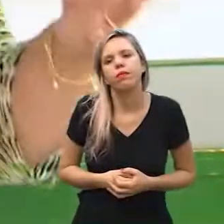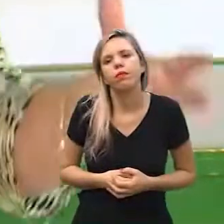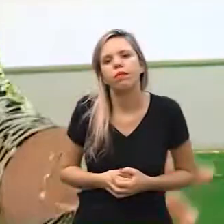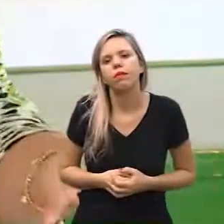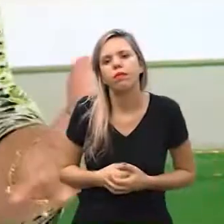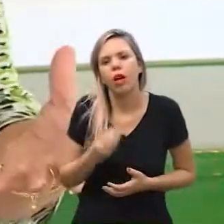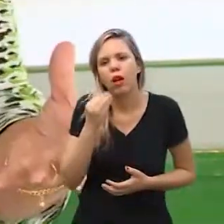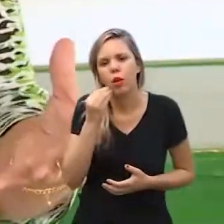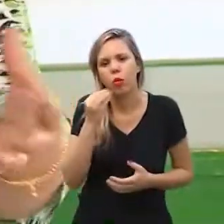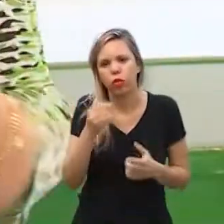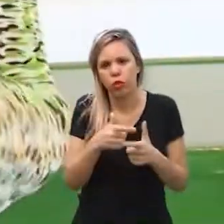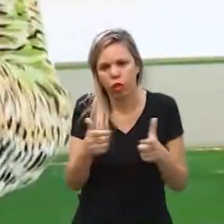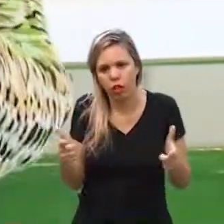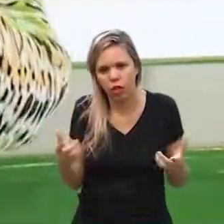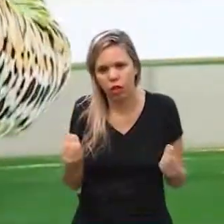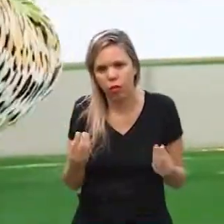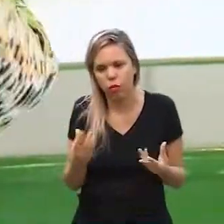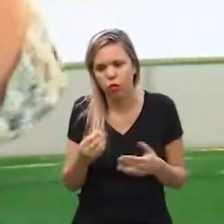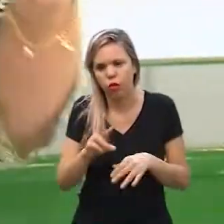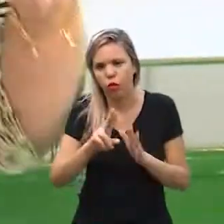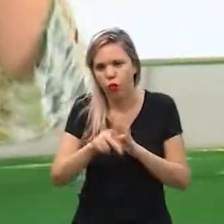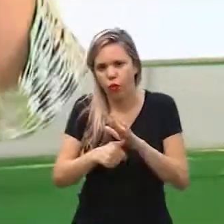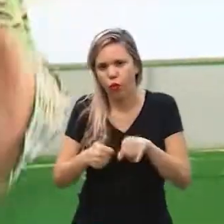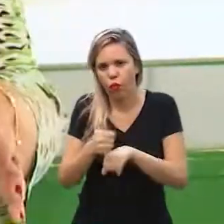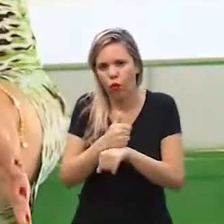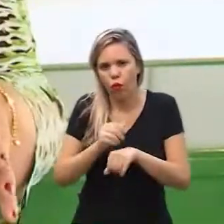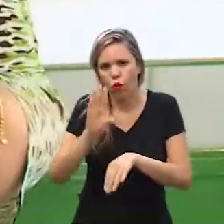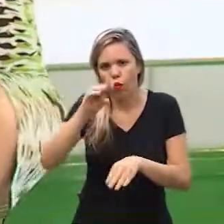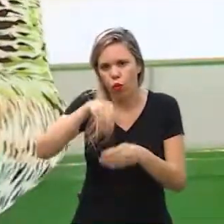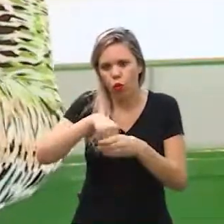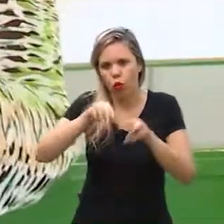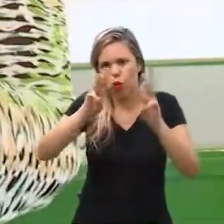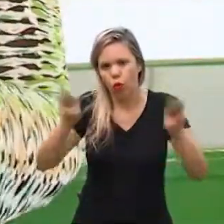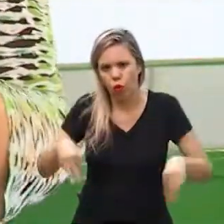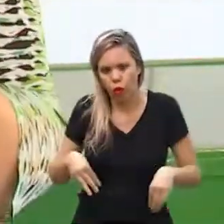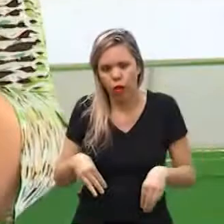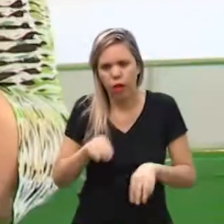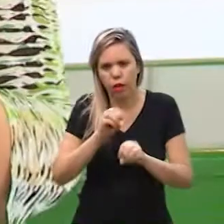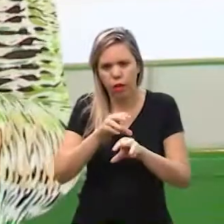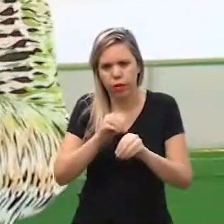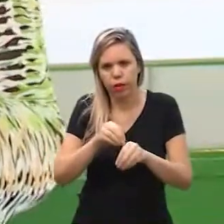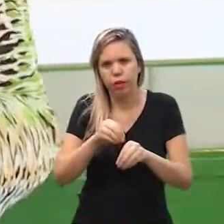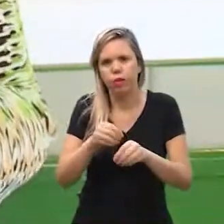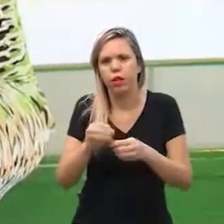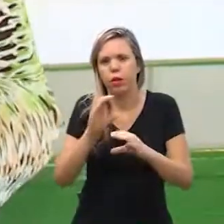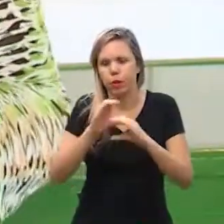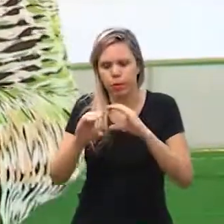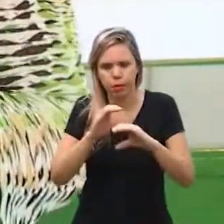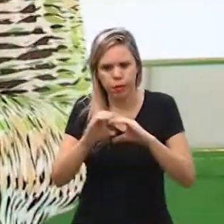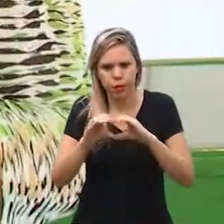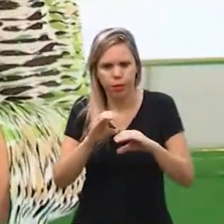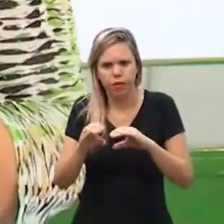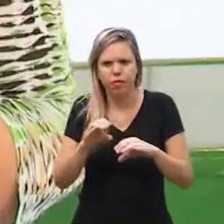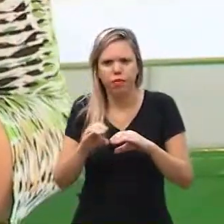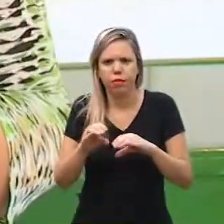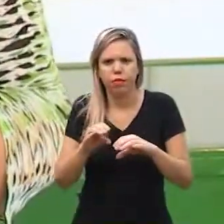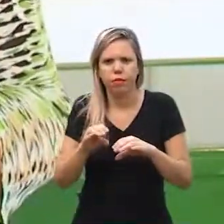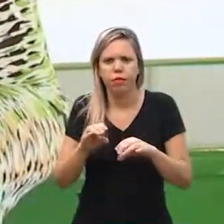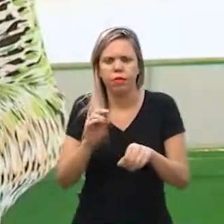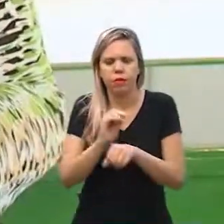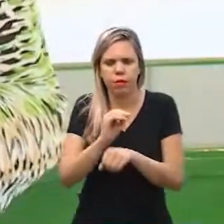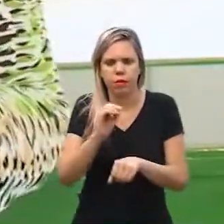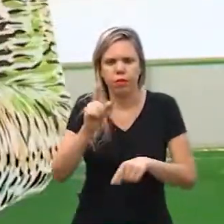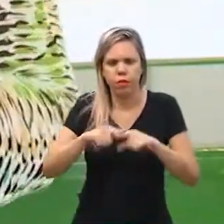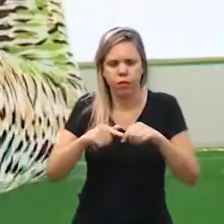é muito grande, como eu falei, tem várias áreas dentro do museu, desde a área educativa, a área de comunicação, a área de